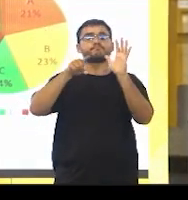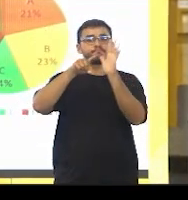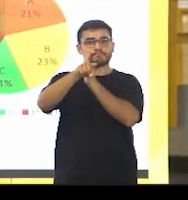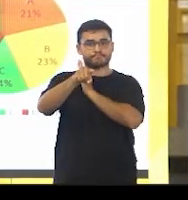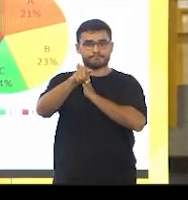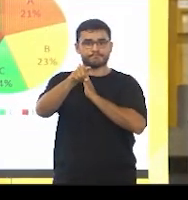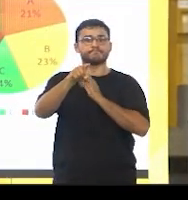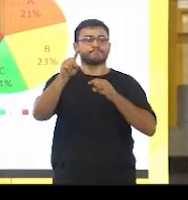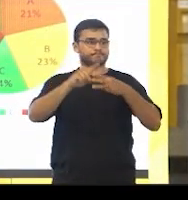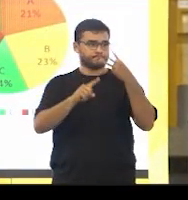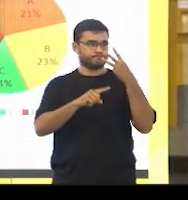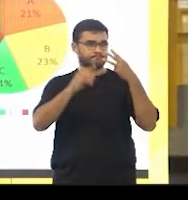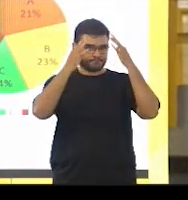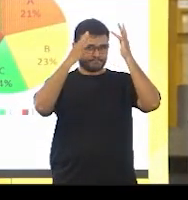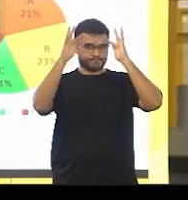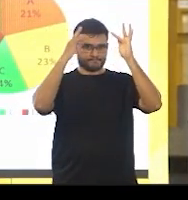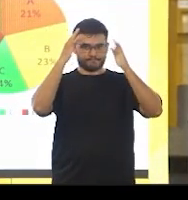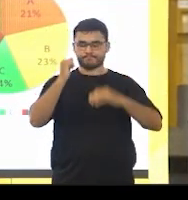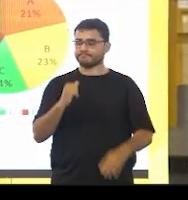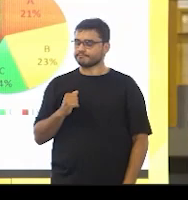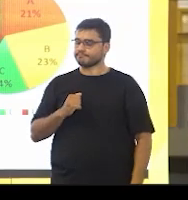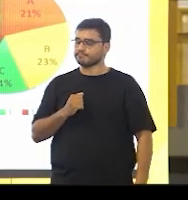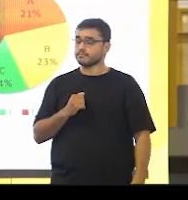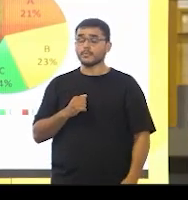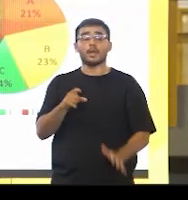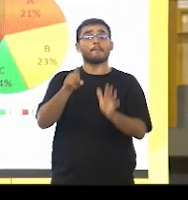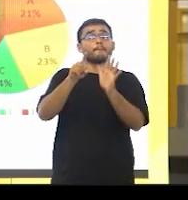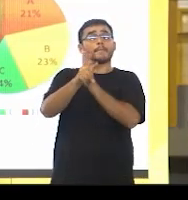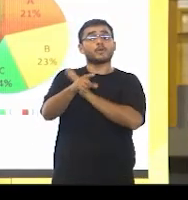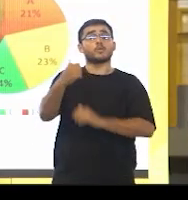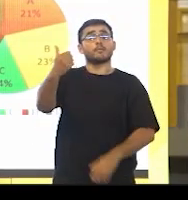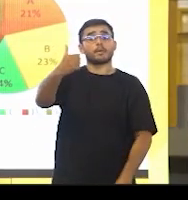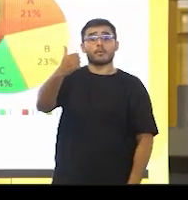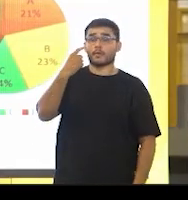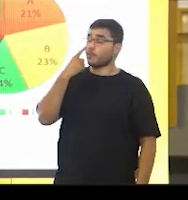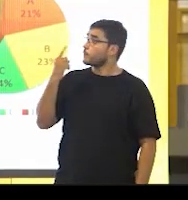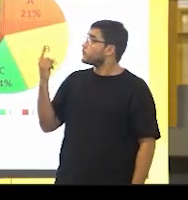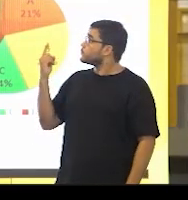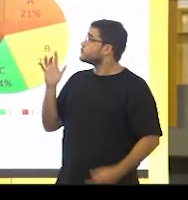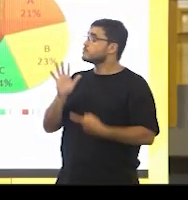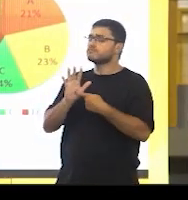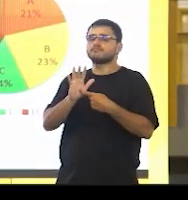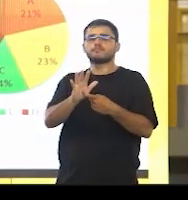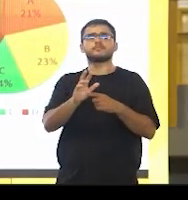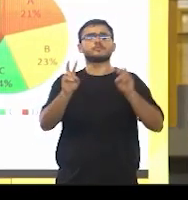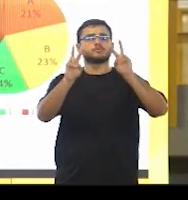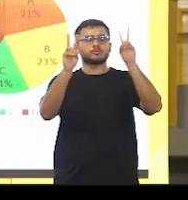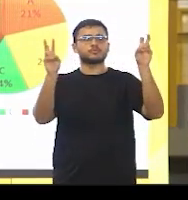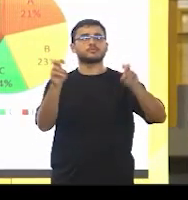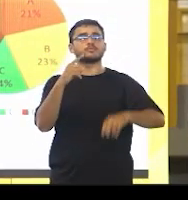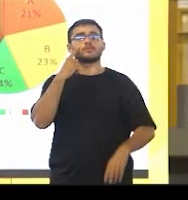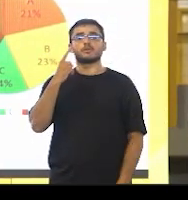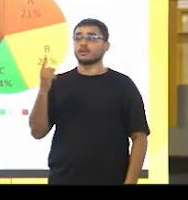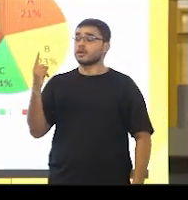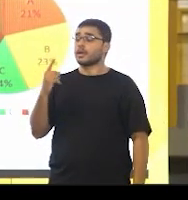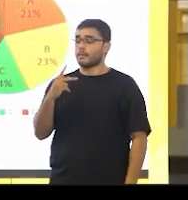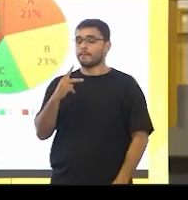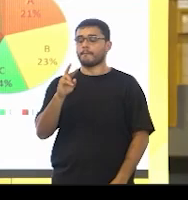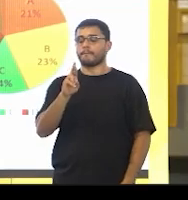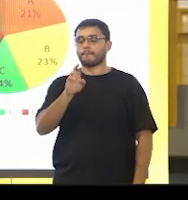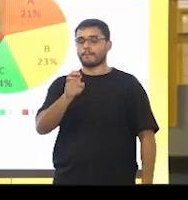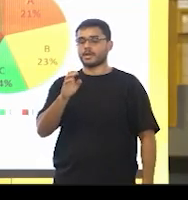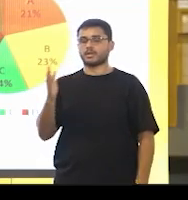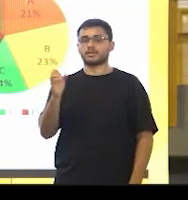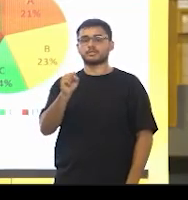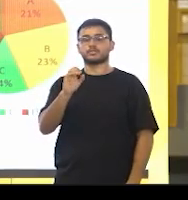e nós vamos apresentar aqui para vocês. A primeira questão, certo? É uma questão que envolve justamente os